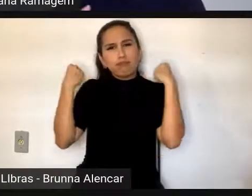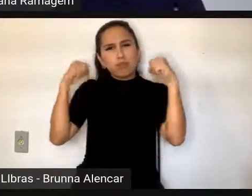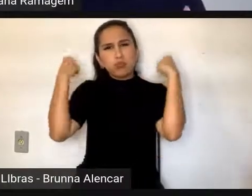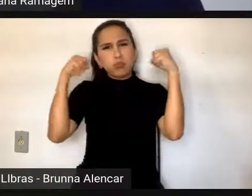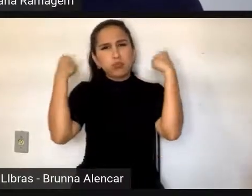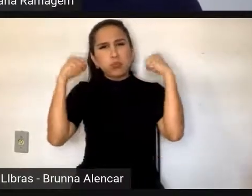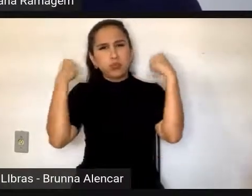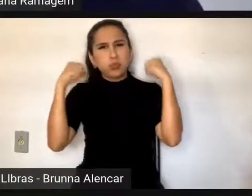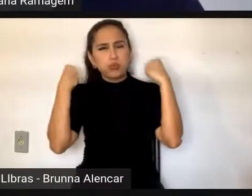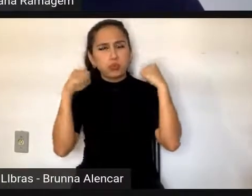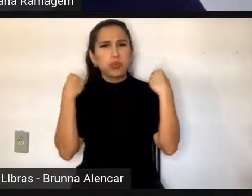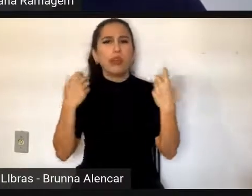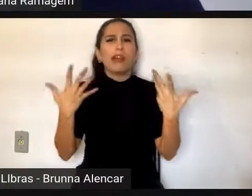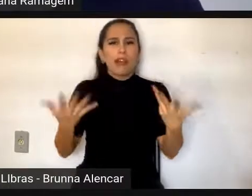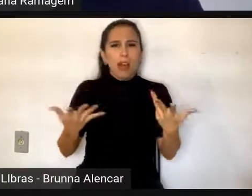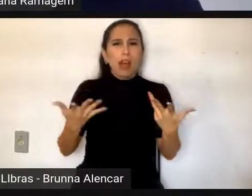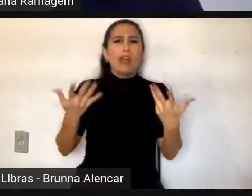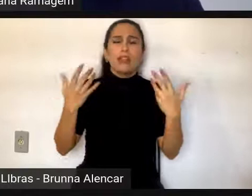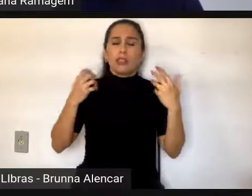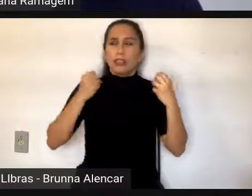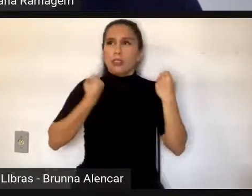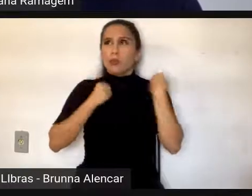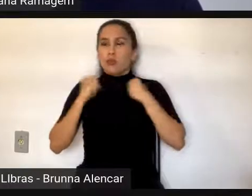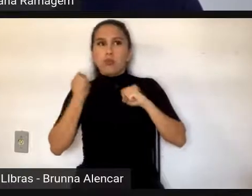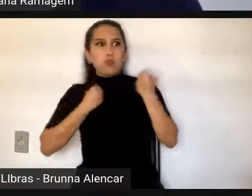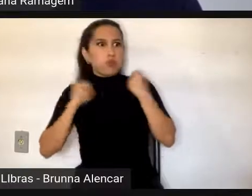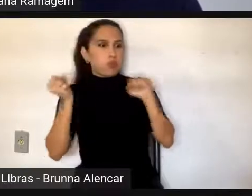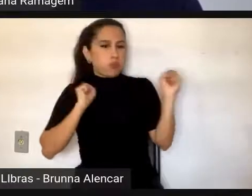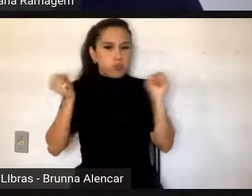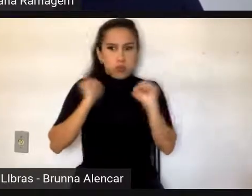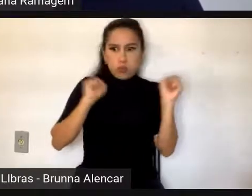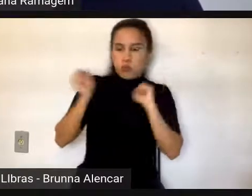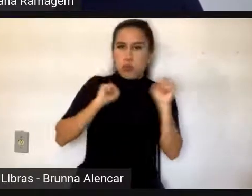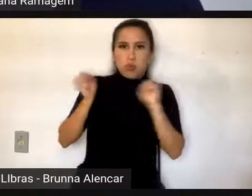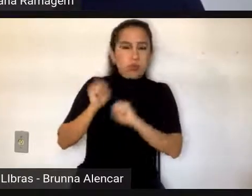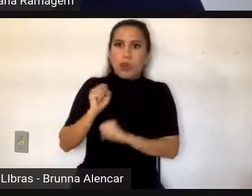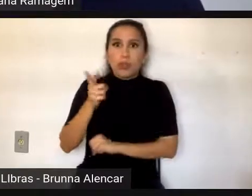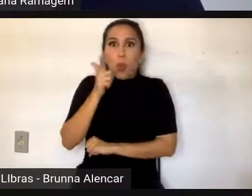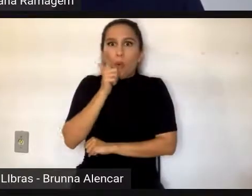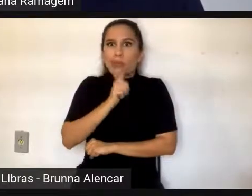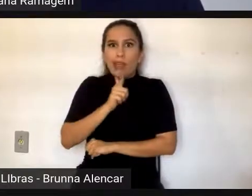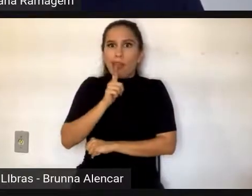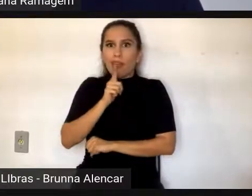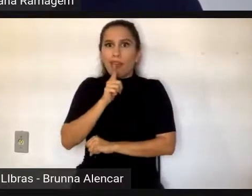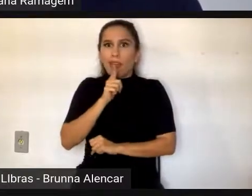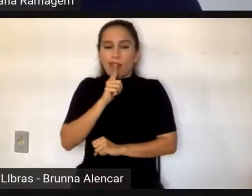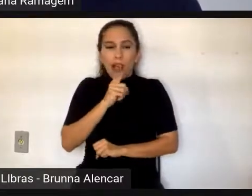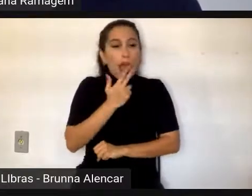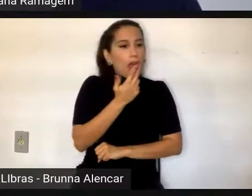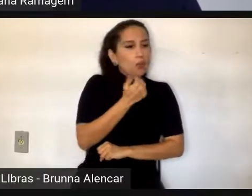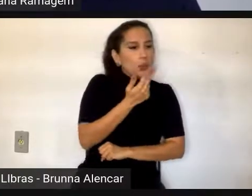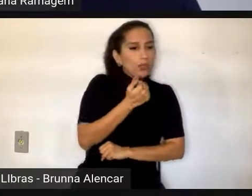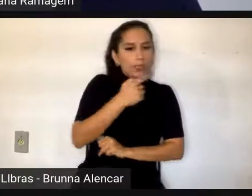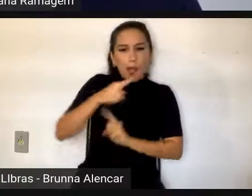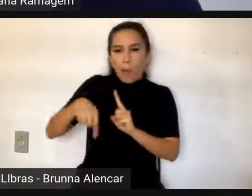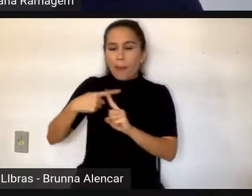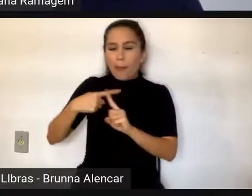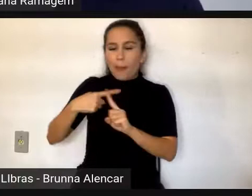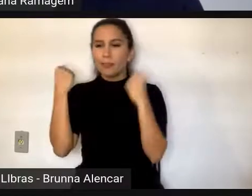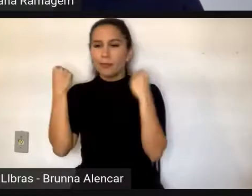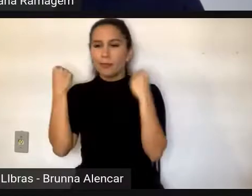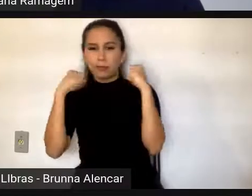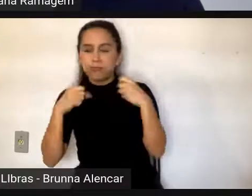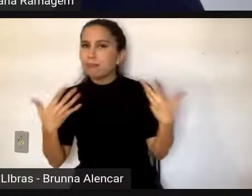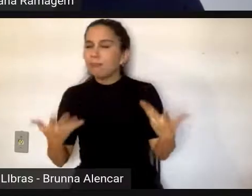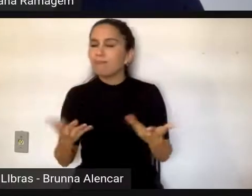está conseguindo equilibrar alimentação e exercício físico, seja por não conseguir organizar a sua rotina, ou seja por um